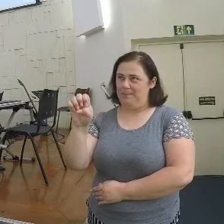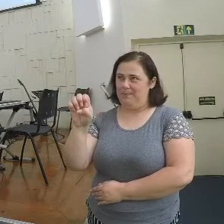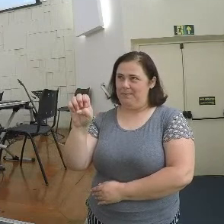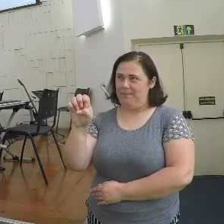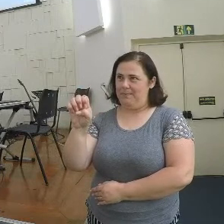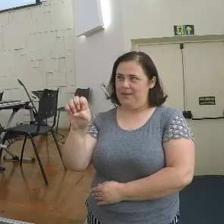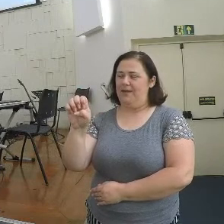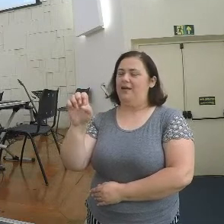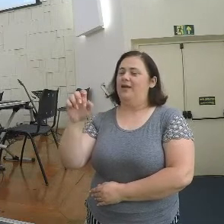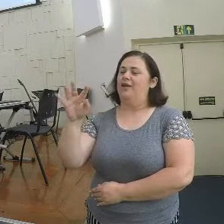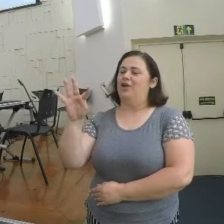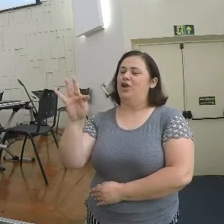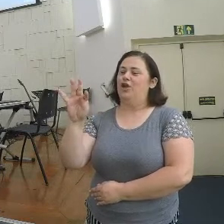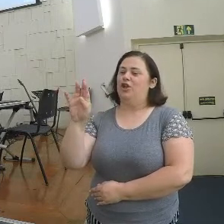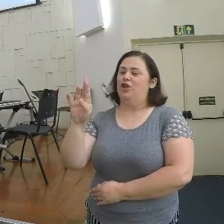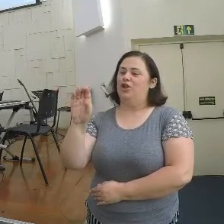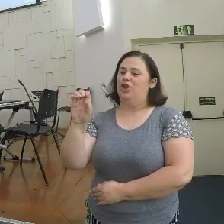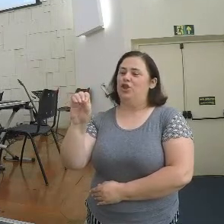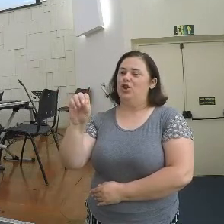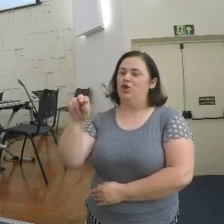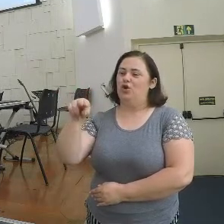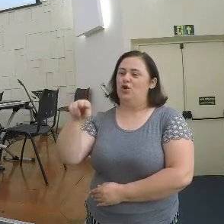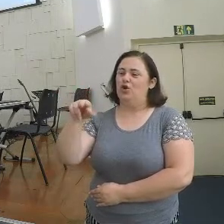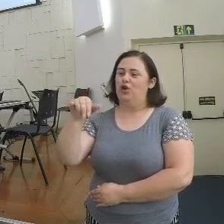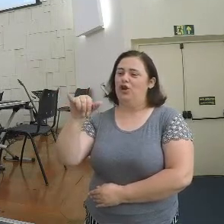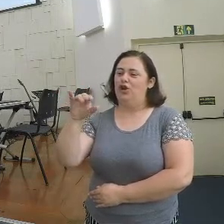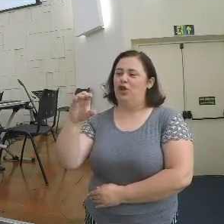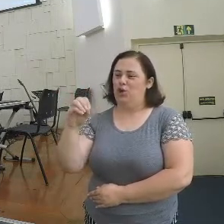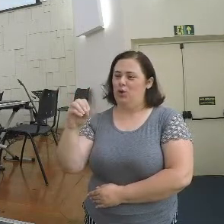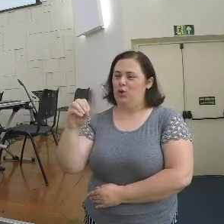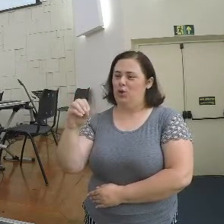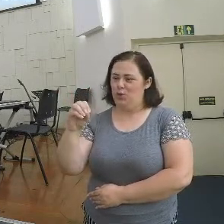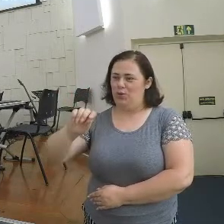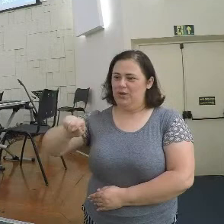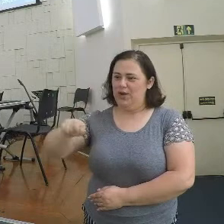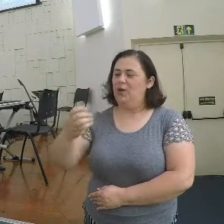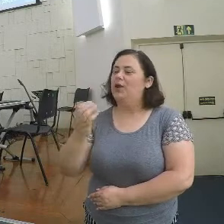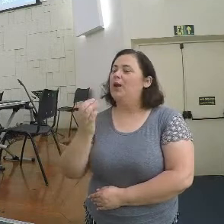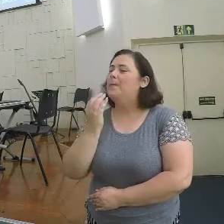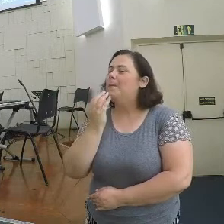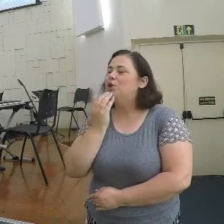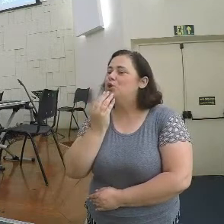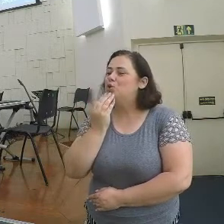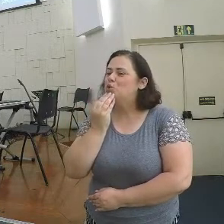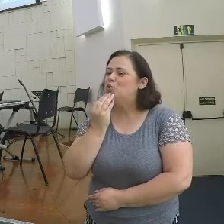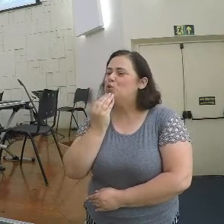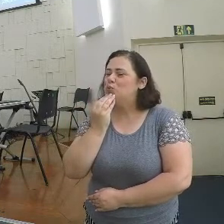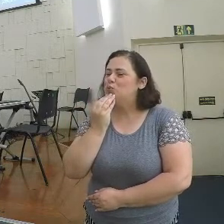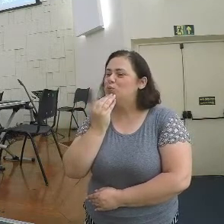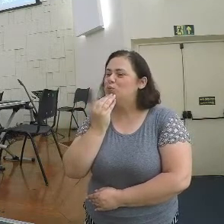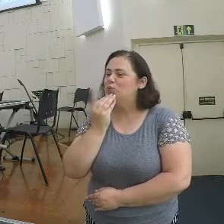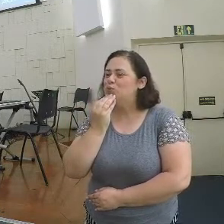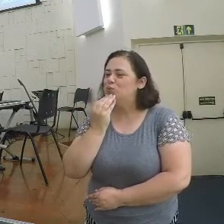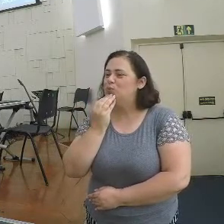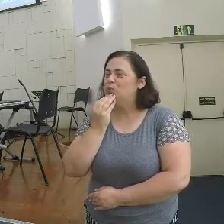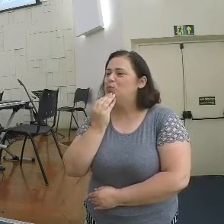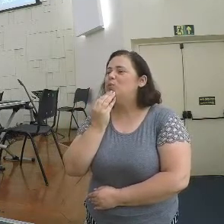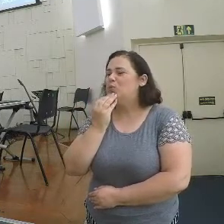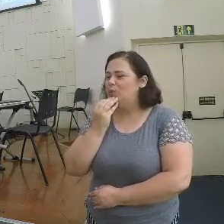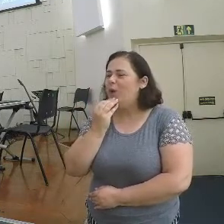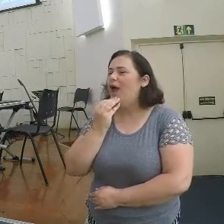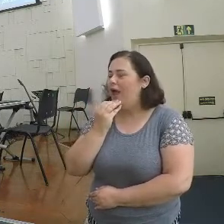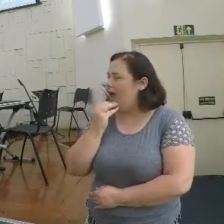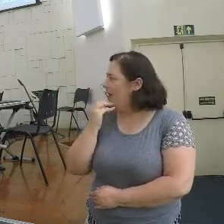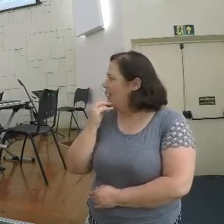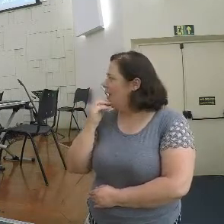o levita é abençoado enquanto você é abençoado. O estrangeiro que está no meio de ti, até o estrangeiro,